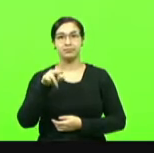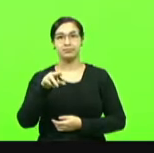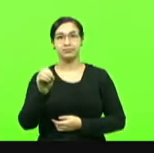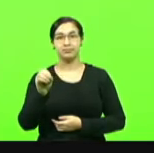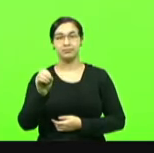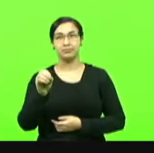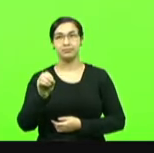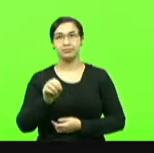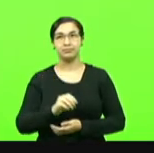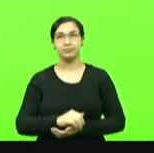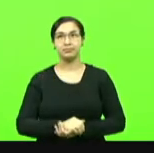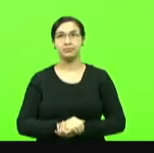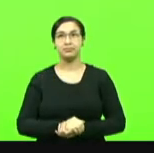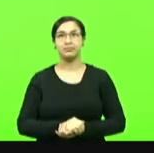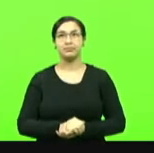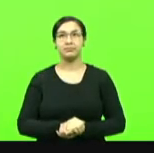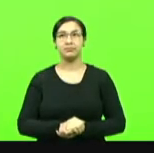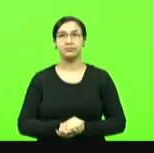Voto não.